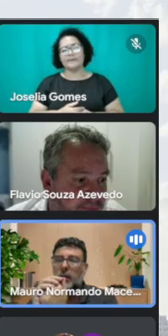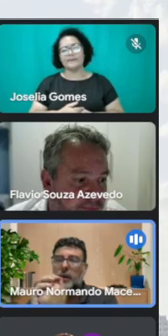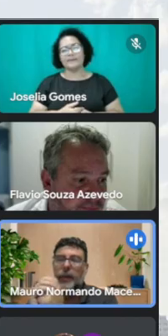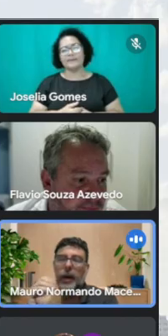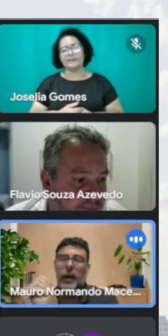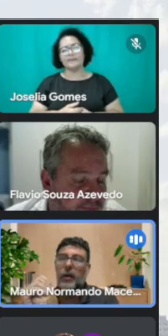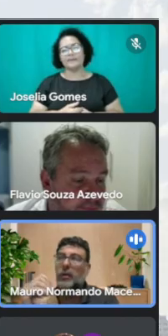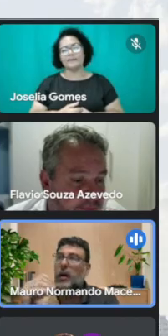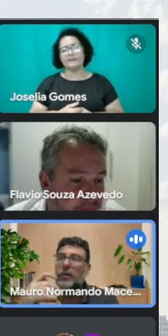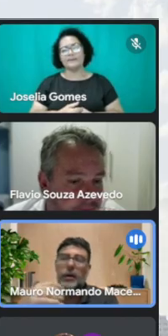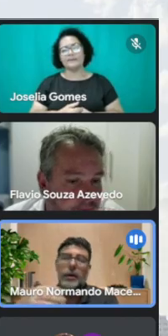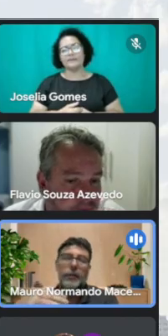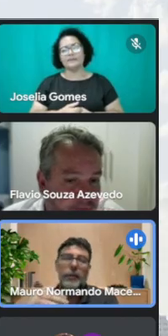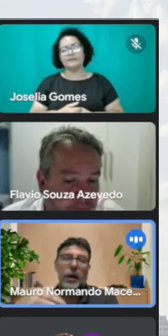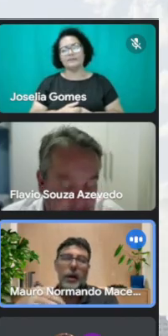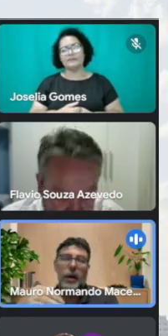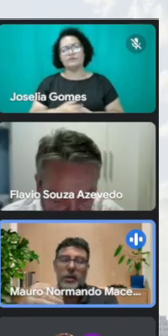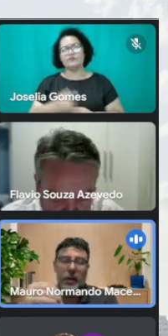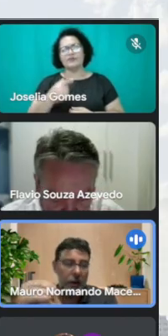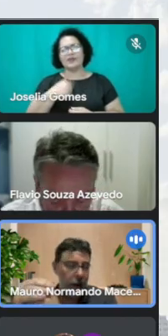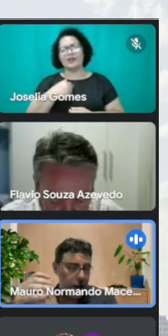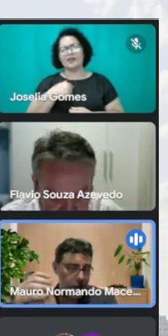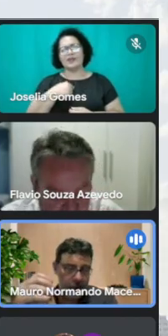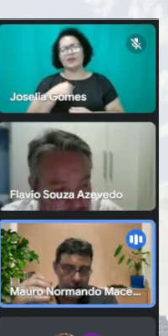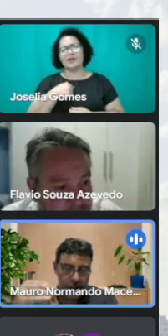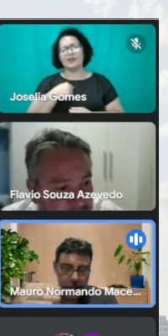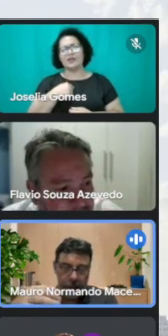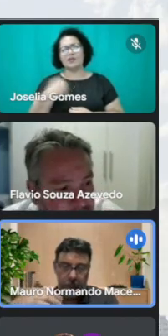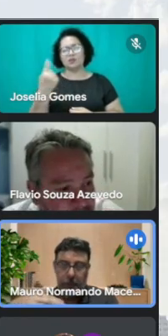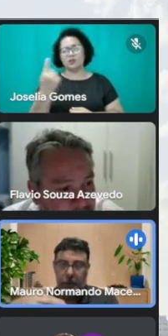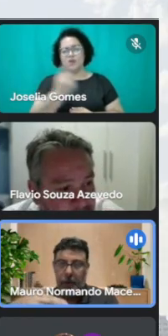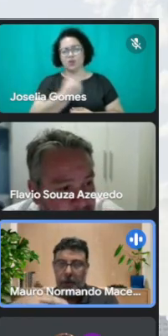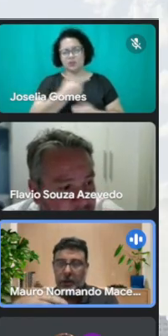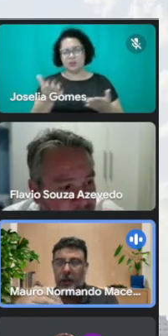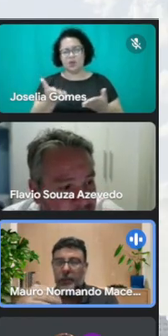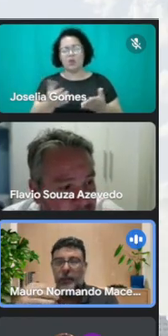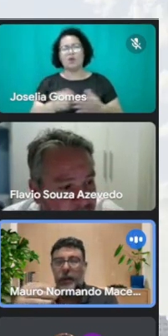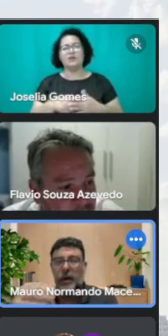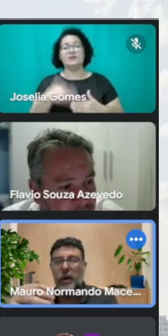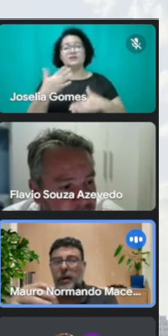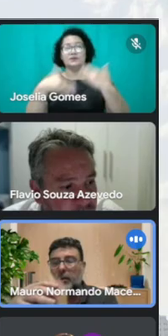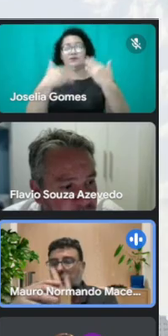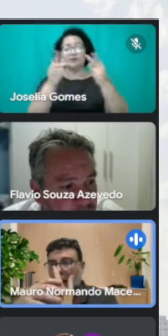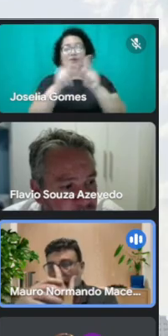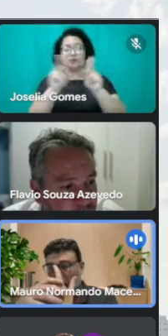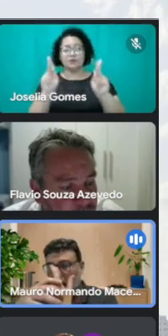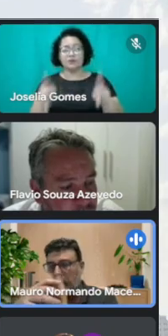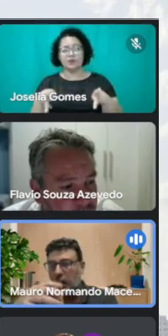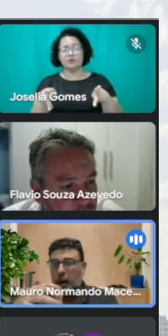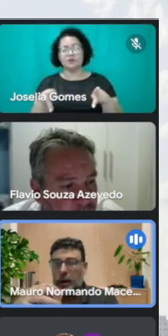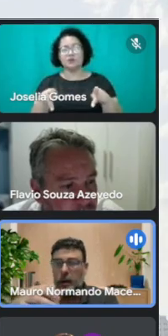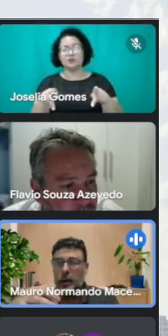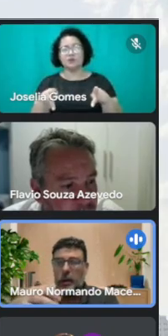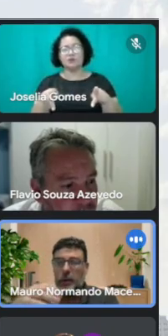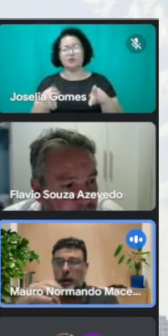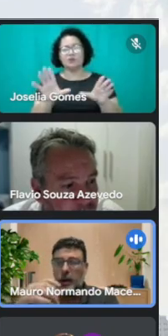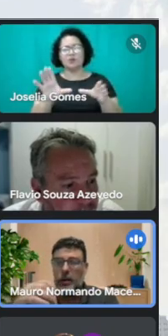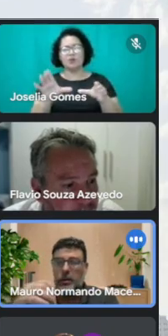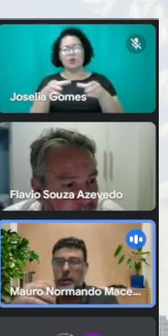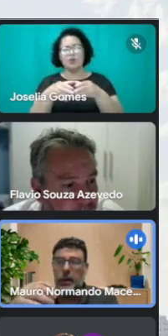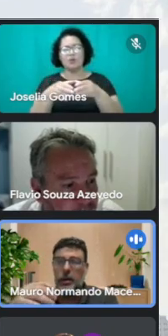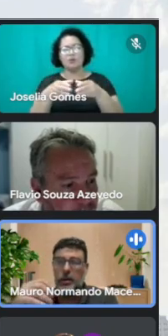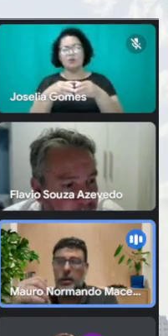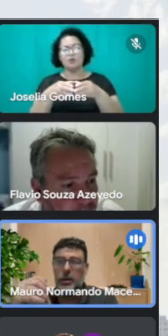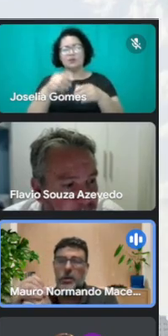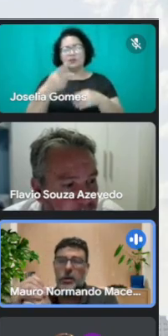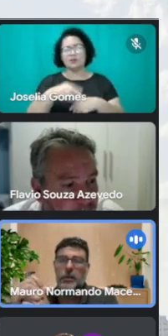Obrigado, Ana Luísa. A gente está agora desenvolvendo um projeto numa comunidade aqui de Campina